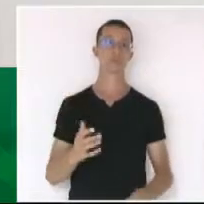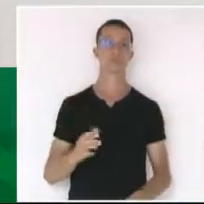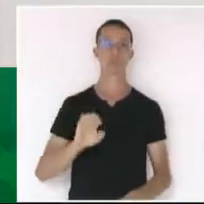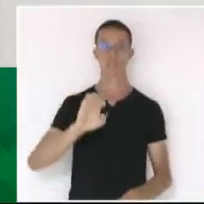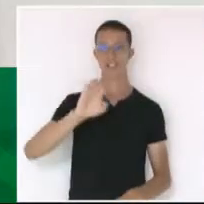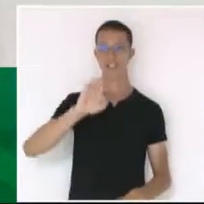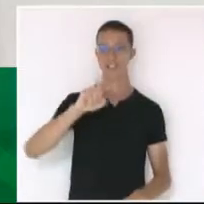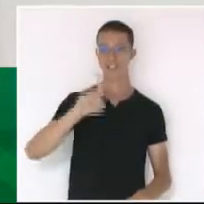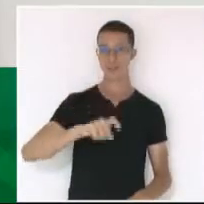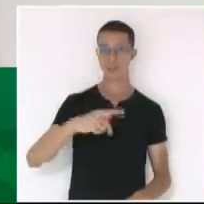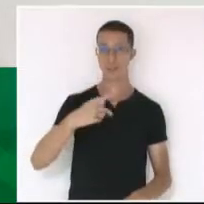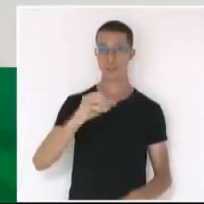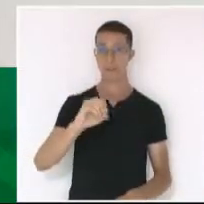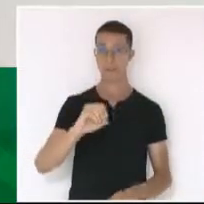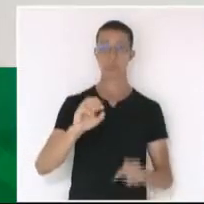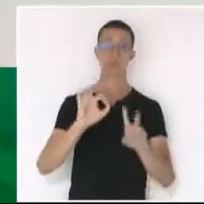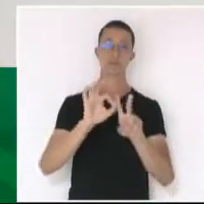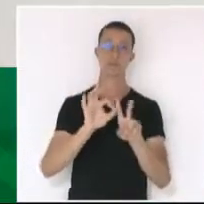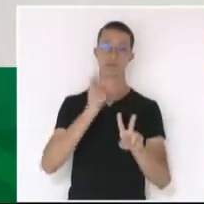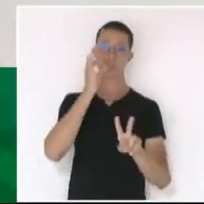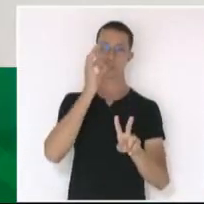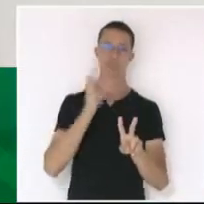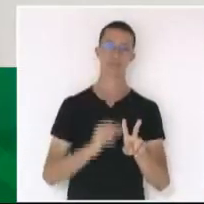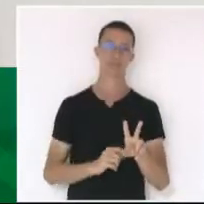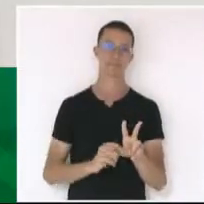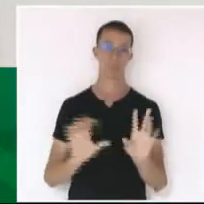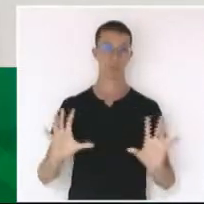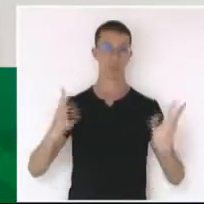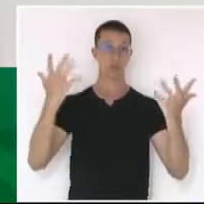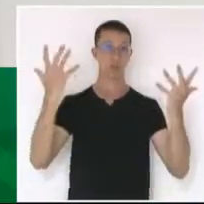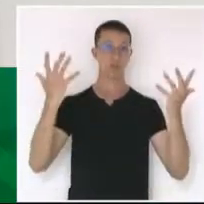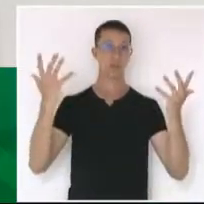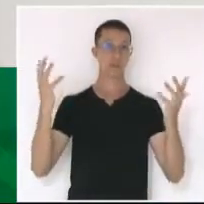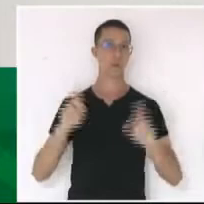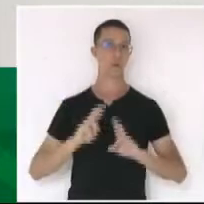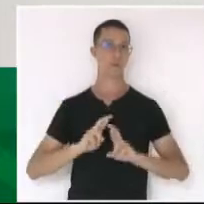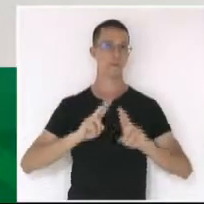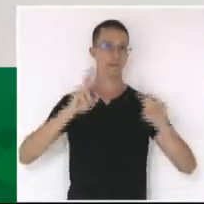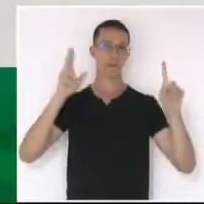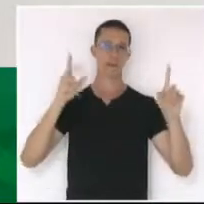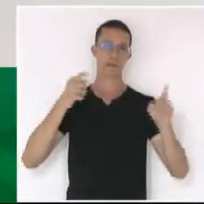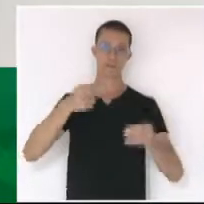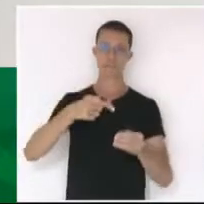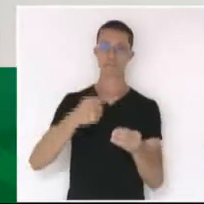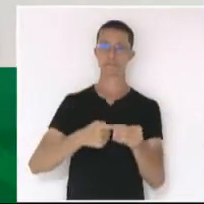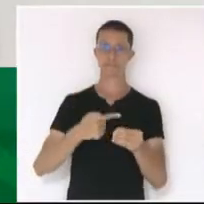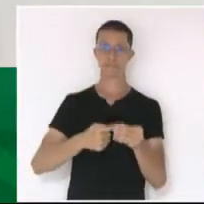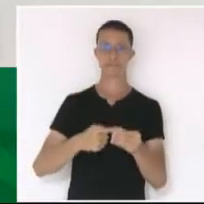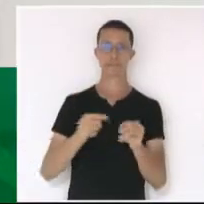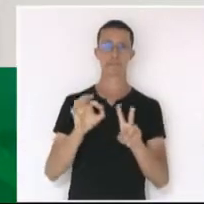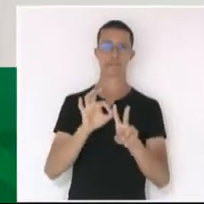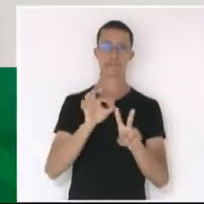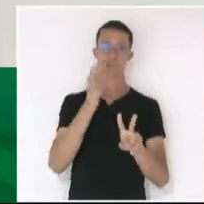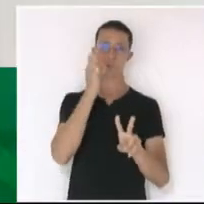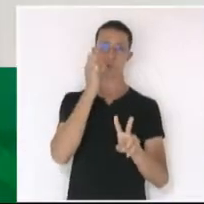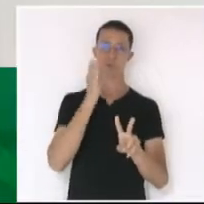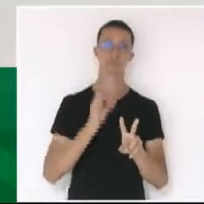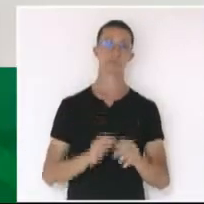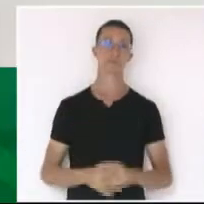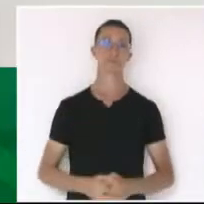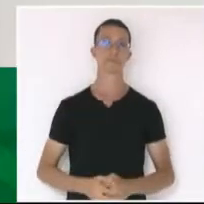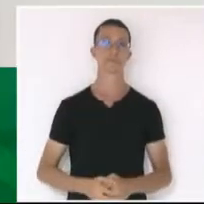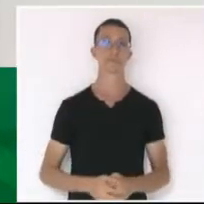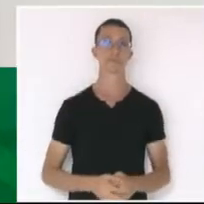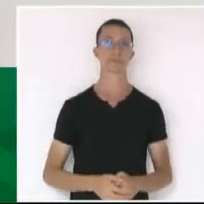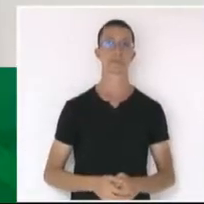evento ímpar não só na Cidade de Videira Mas a nossa região do meio-oeste de Santa Catarina é uma organização